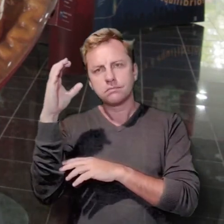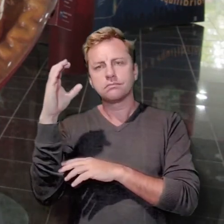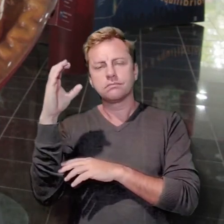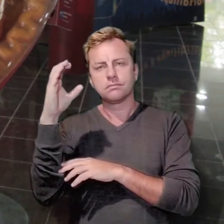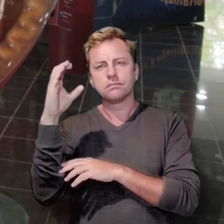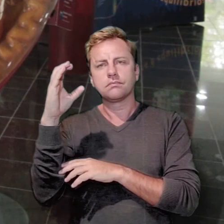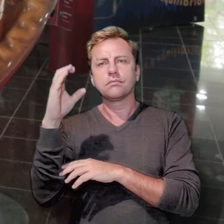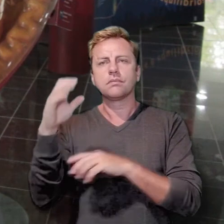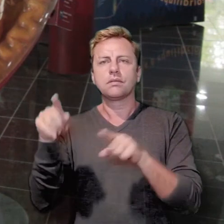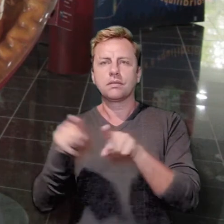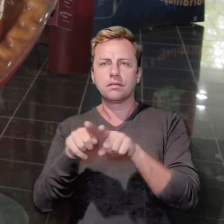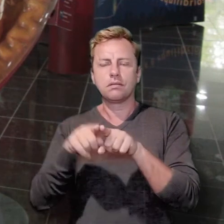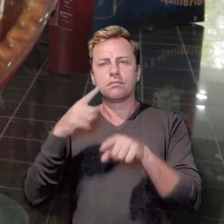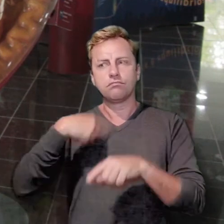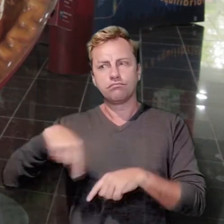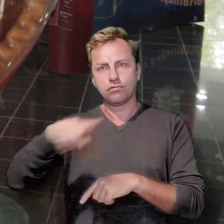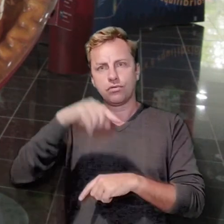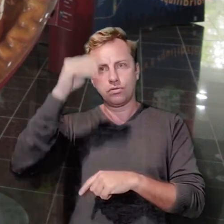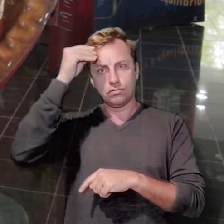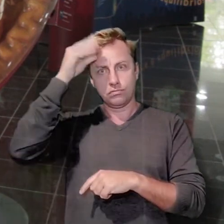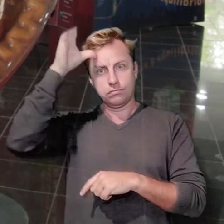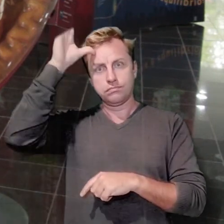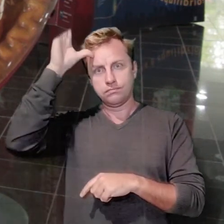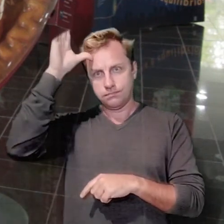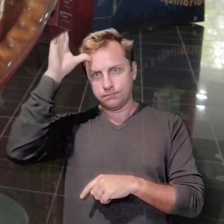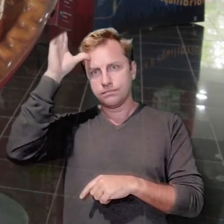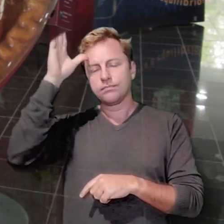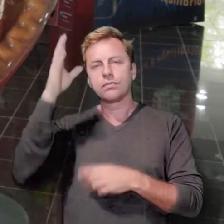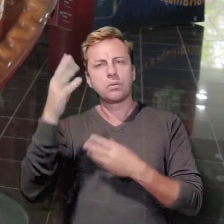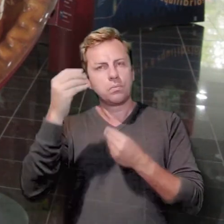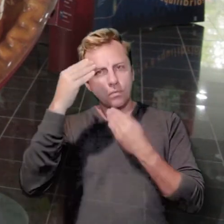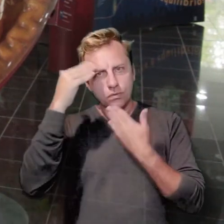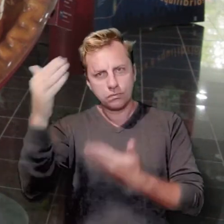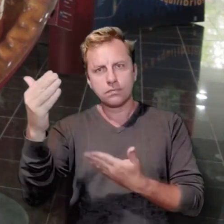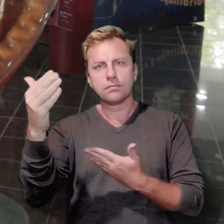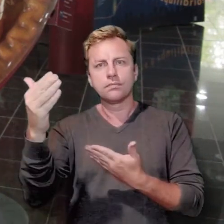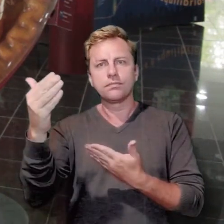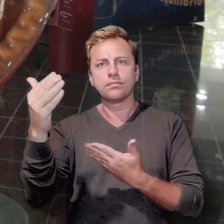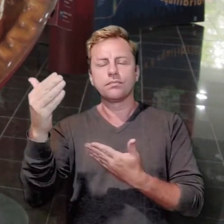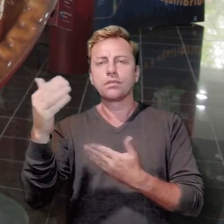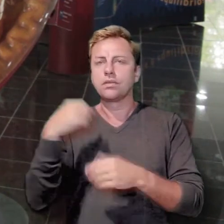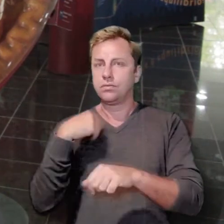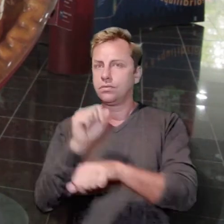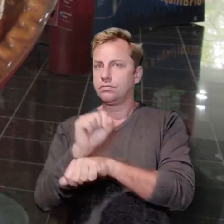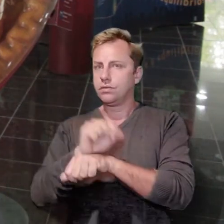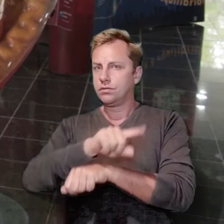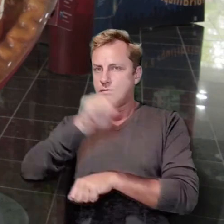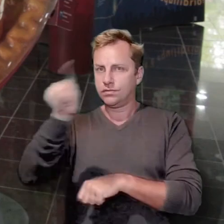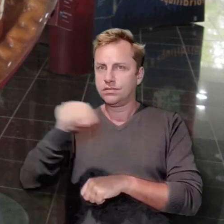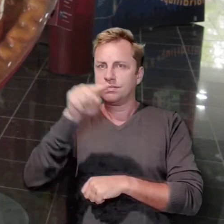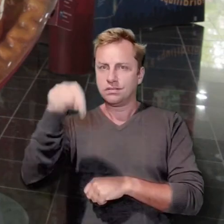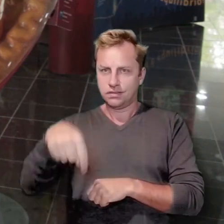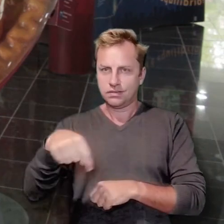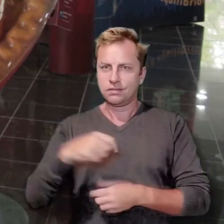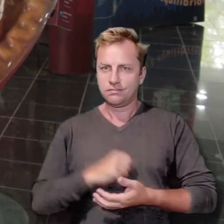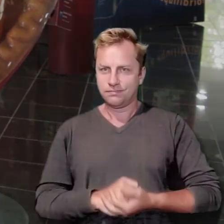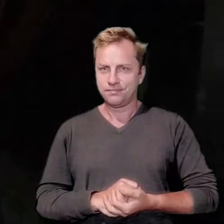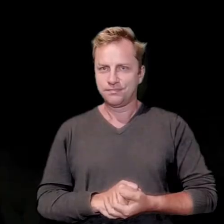pela ciência, pelo nosso conhecimento. Muito obrigado e aguardo vocês aqui.